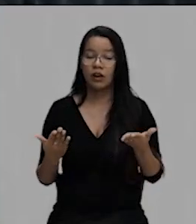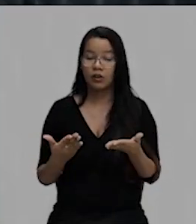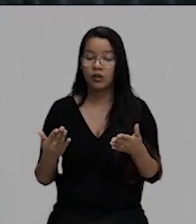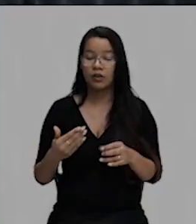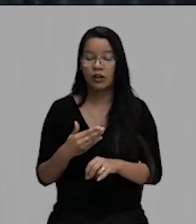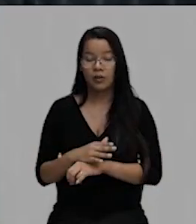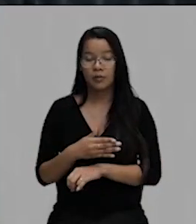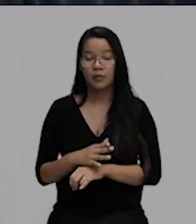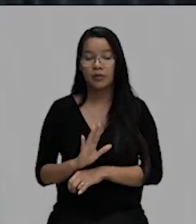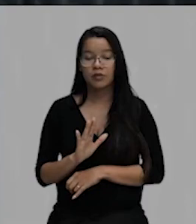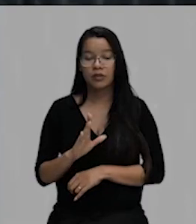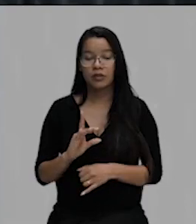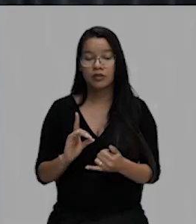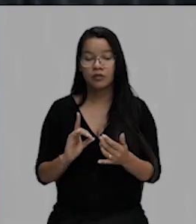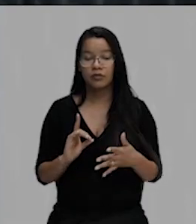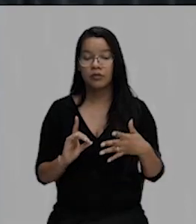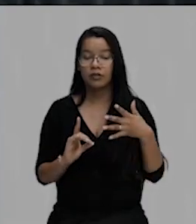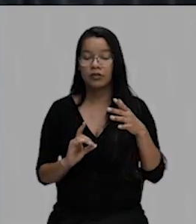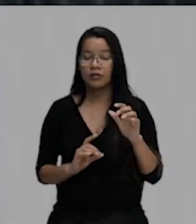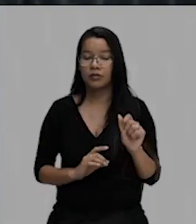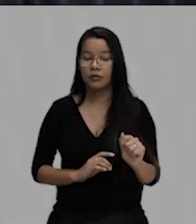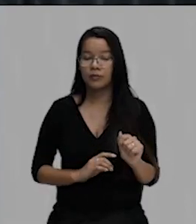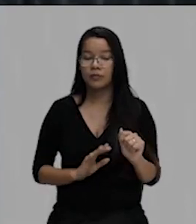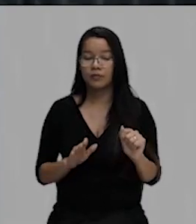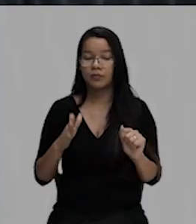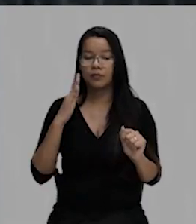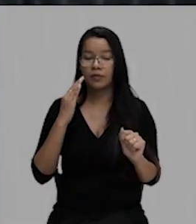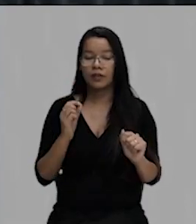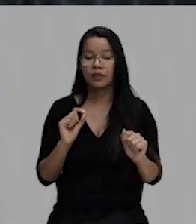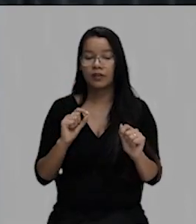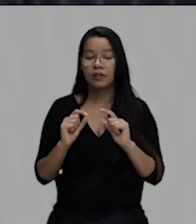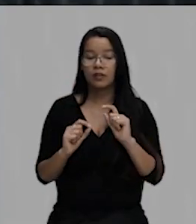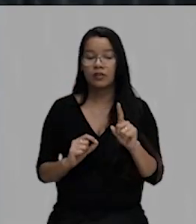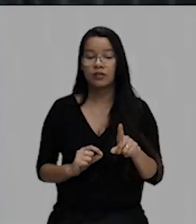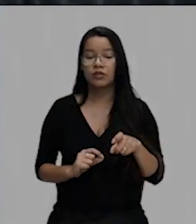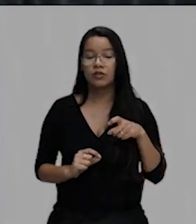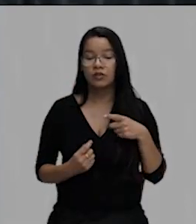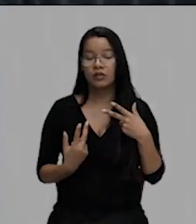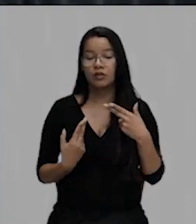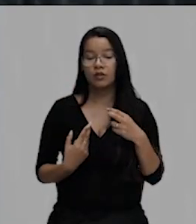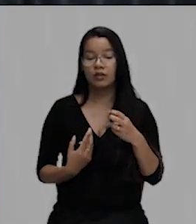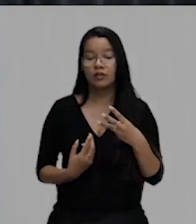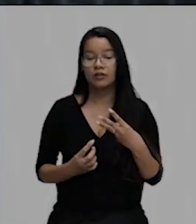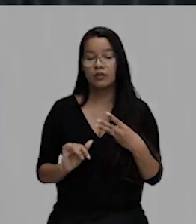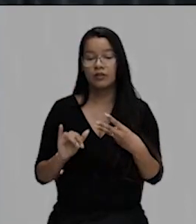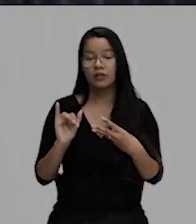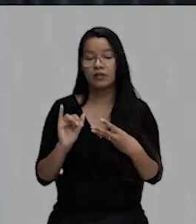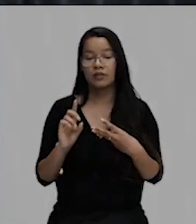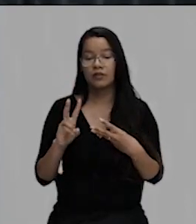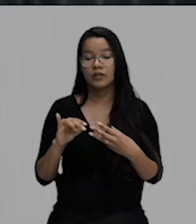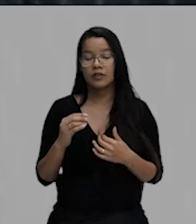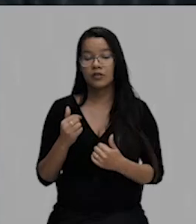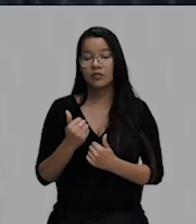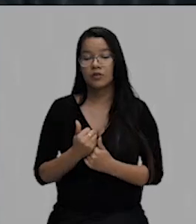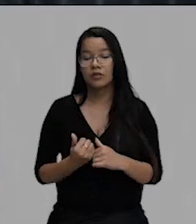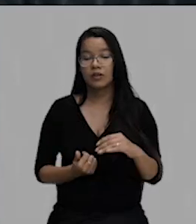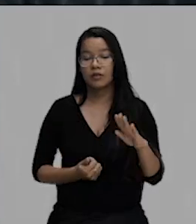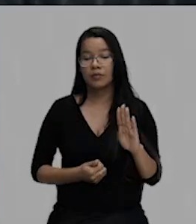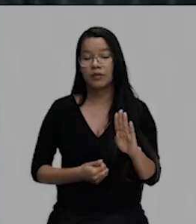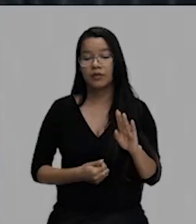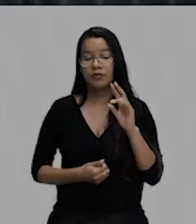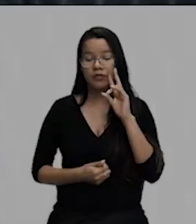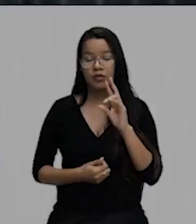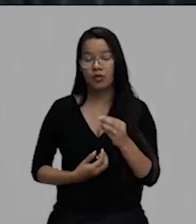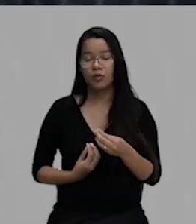definição aqui, nessa expressão que foi chamada de A. Eu já sei que x é igual a 3 elevado a y, e isso vai ser substituído na nossa expressão B. Olha